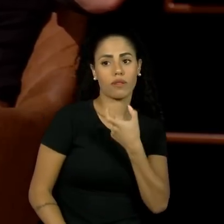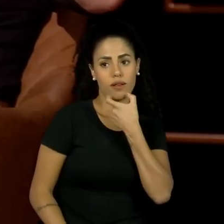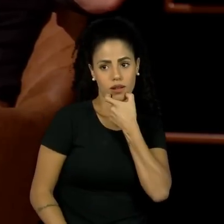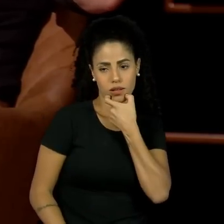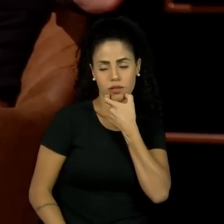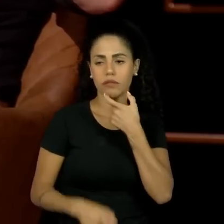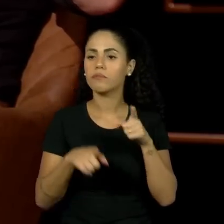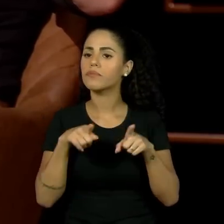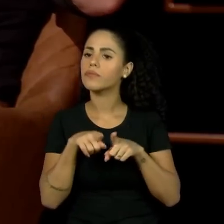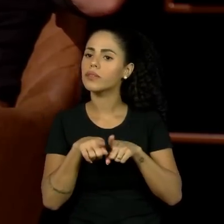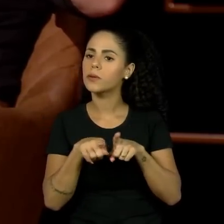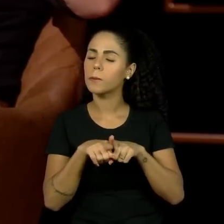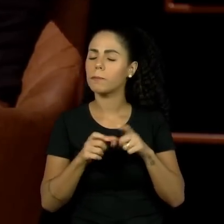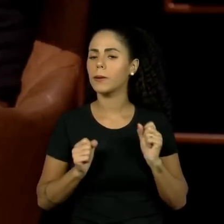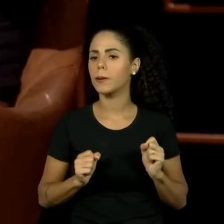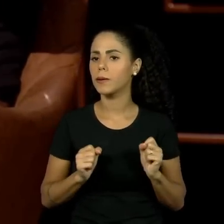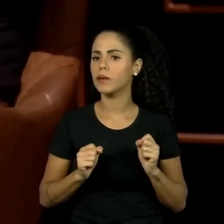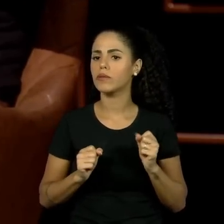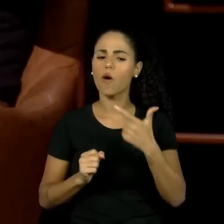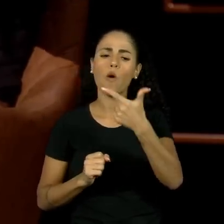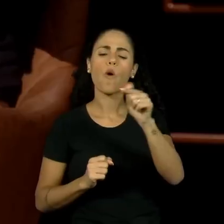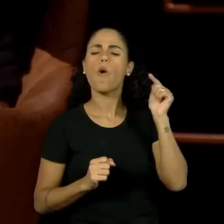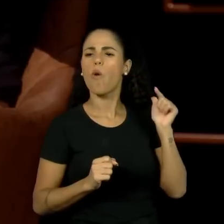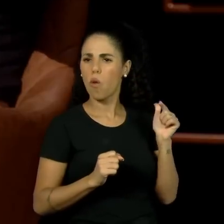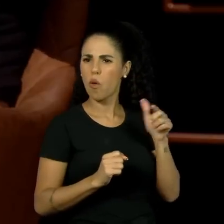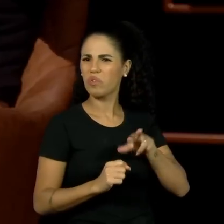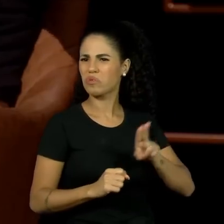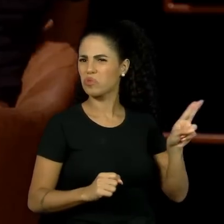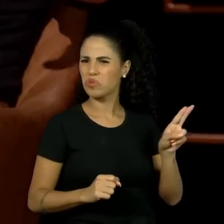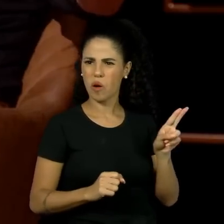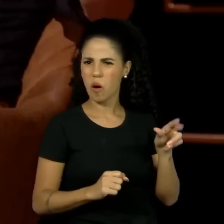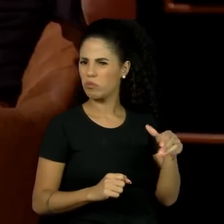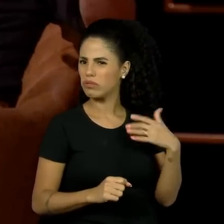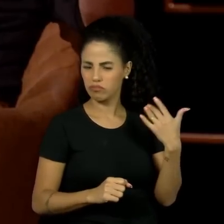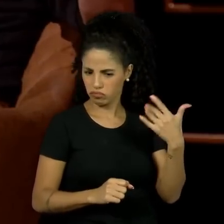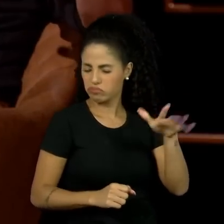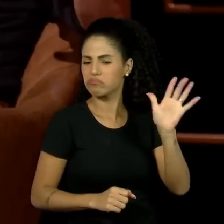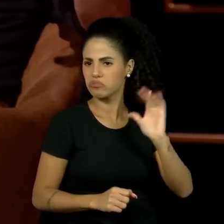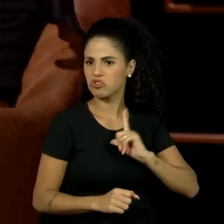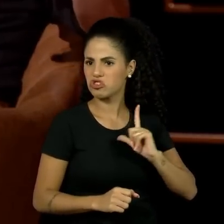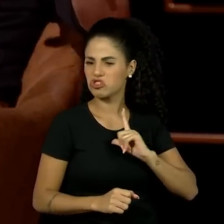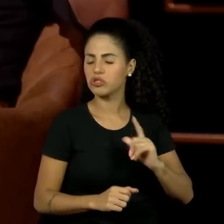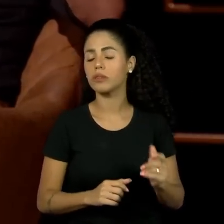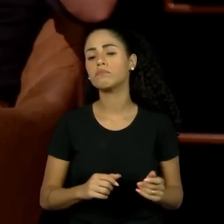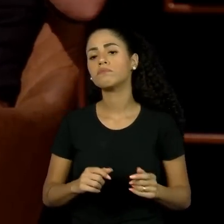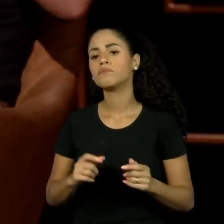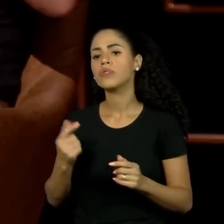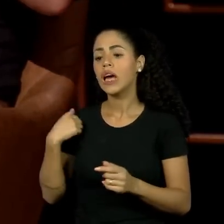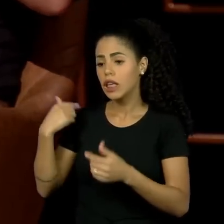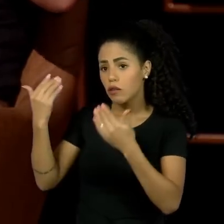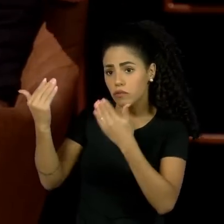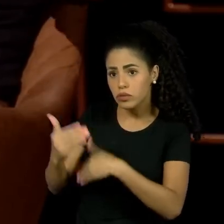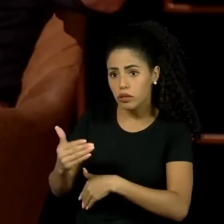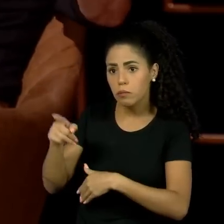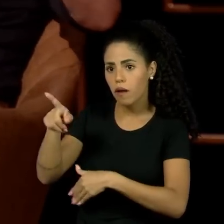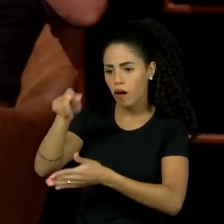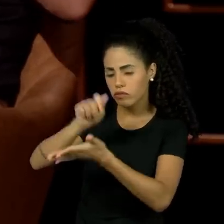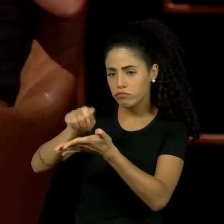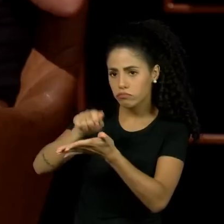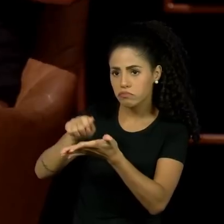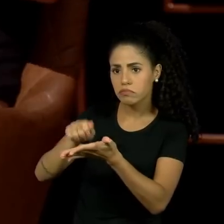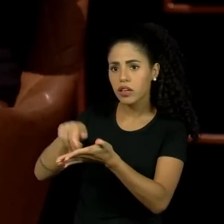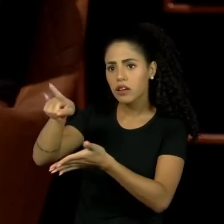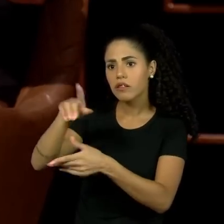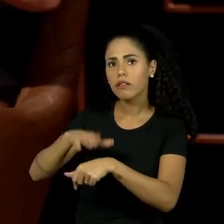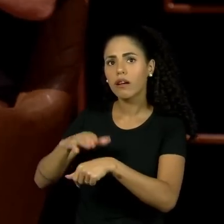da... Enfim, um chamava Michigan Certificate e o outro chamava TOEFL.